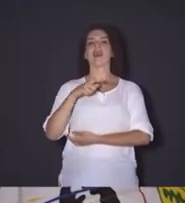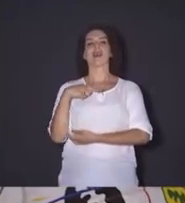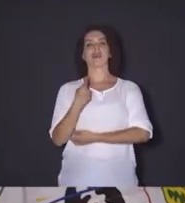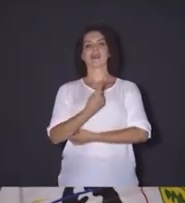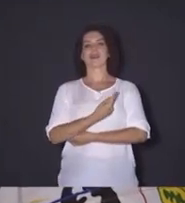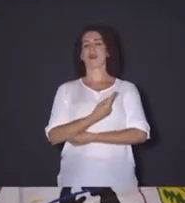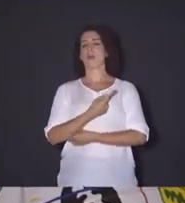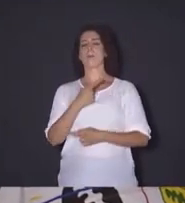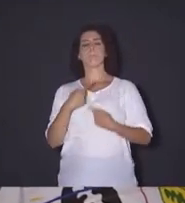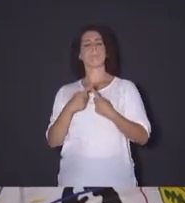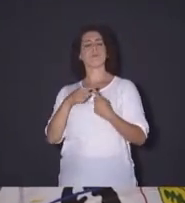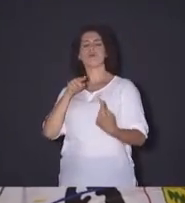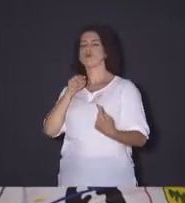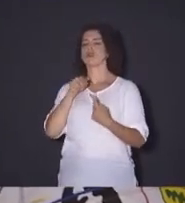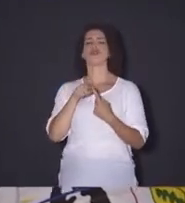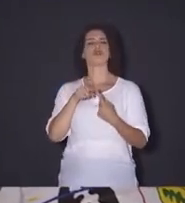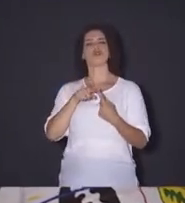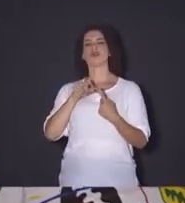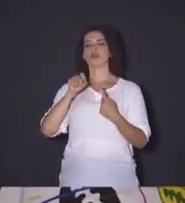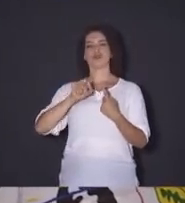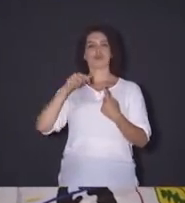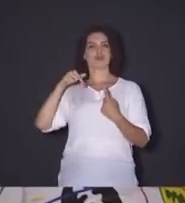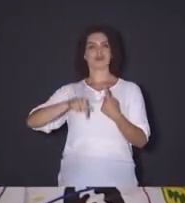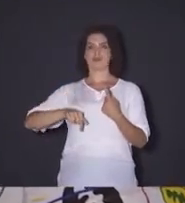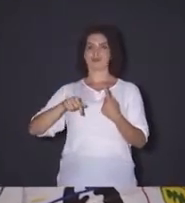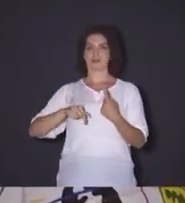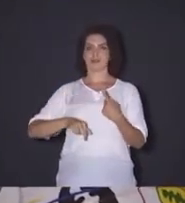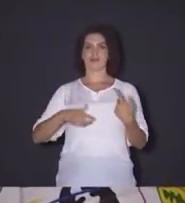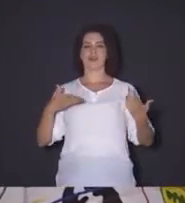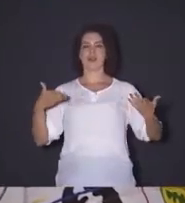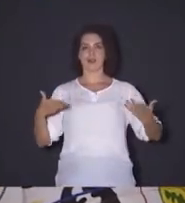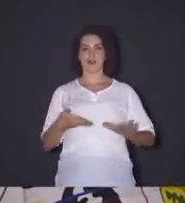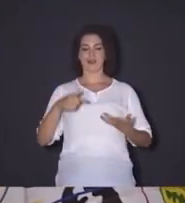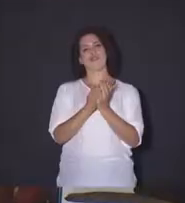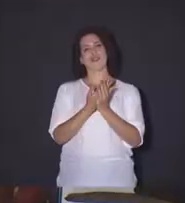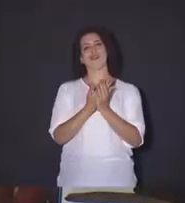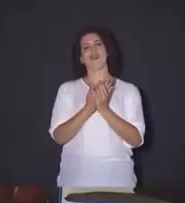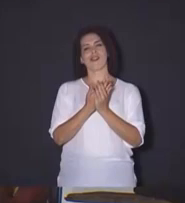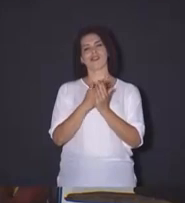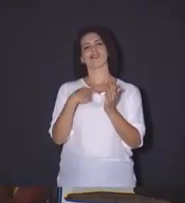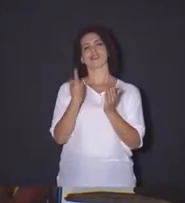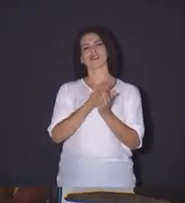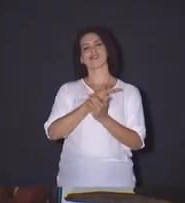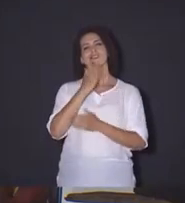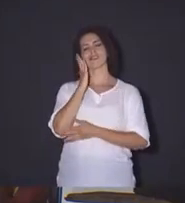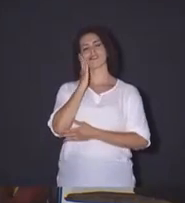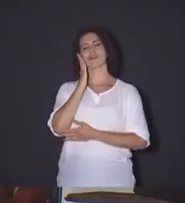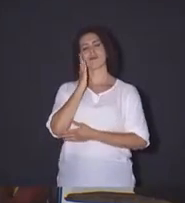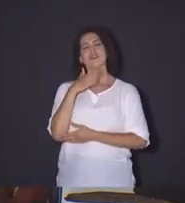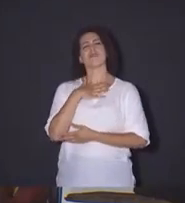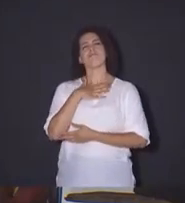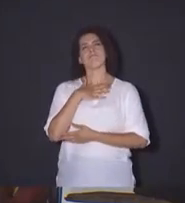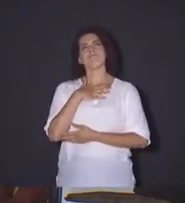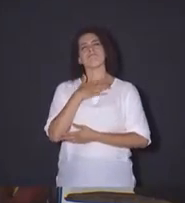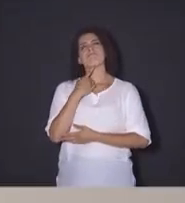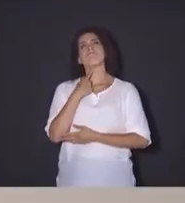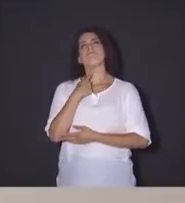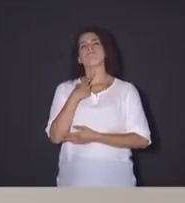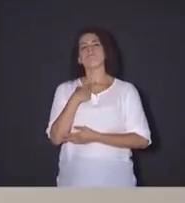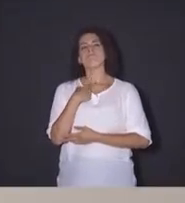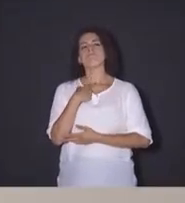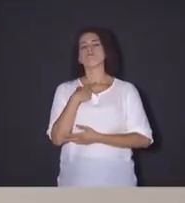que estamos nesse país nesse momento e no mundo eu gostaria muito de